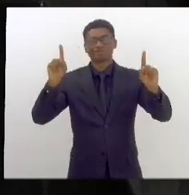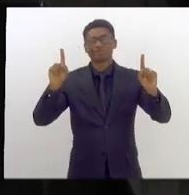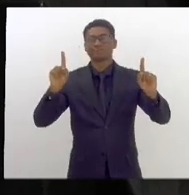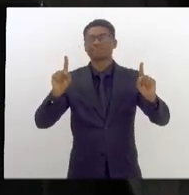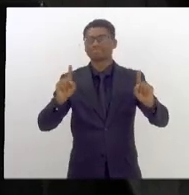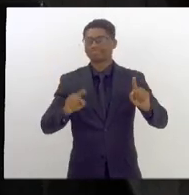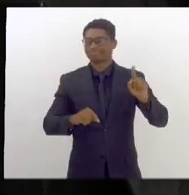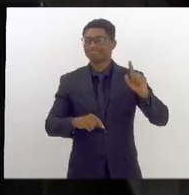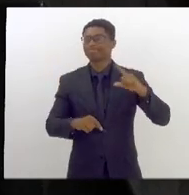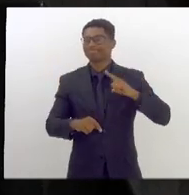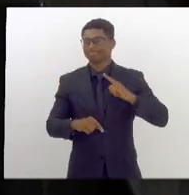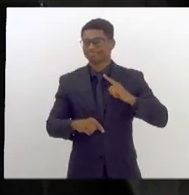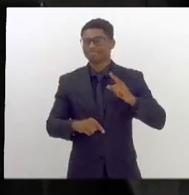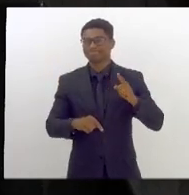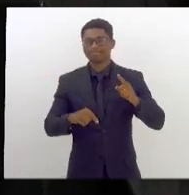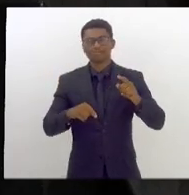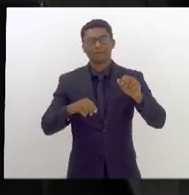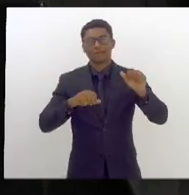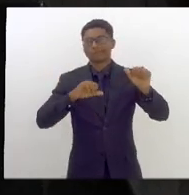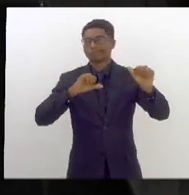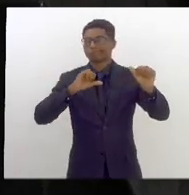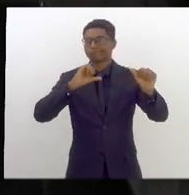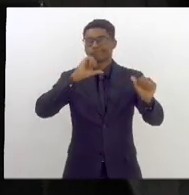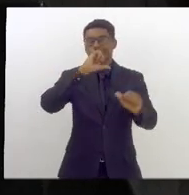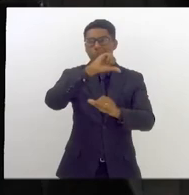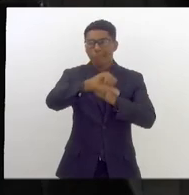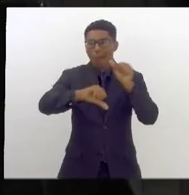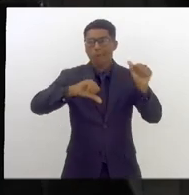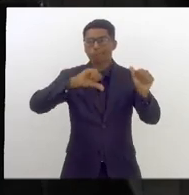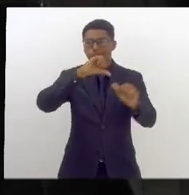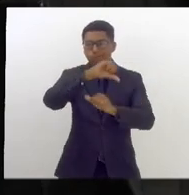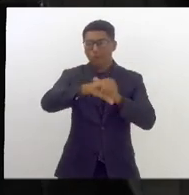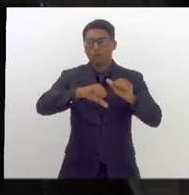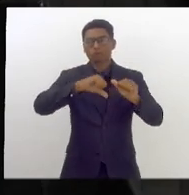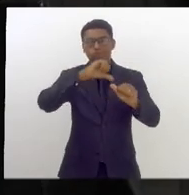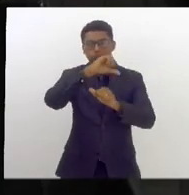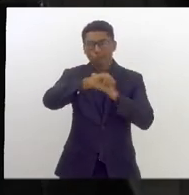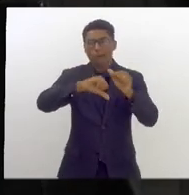consequência as precipitações atmosféricas